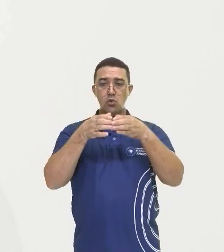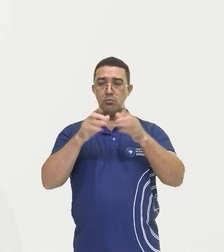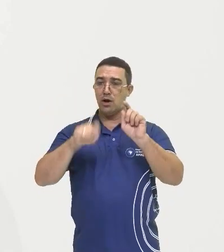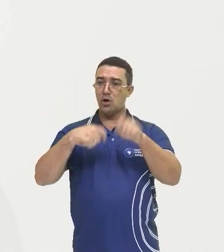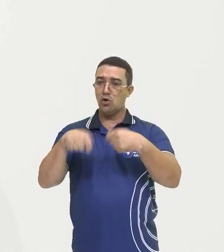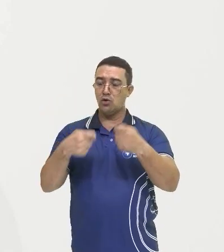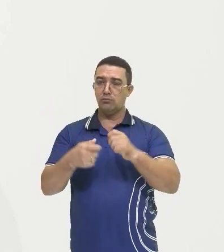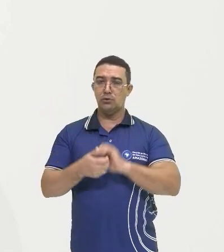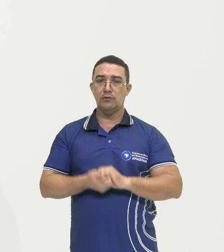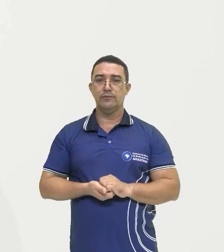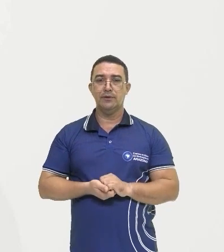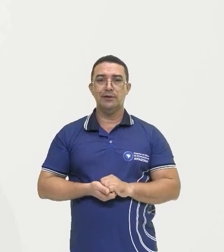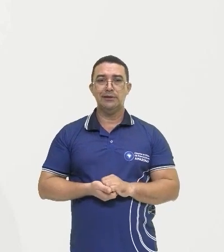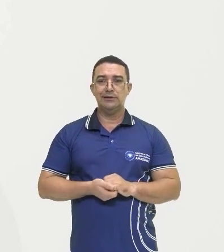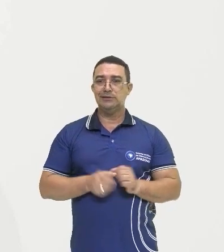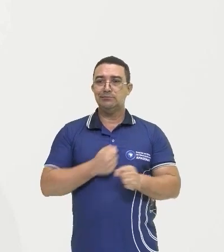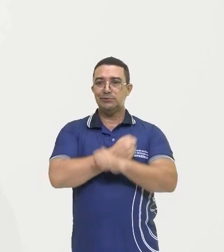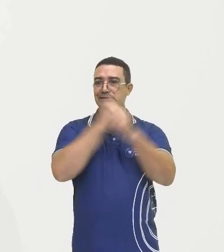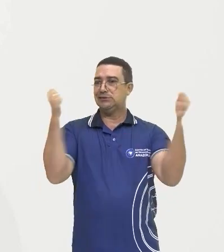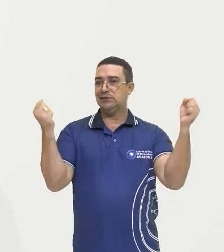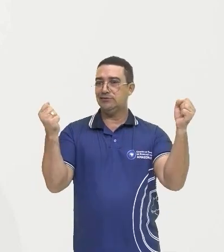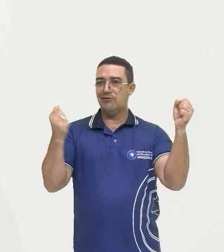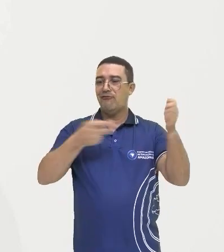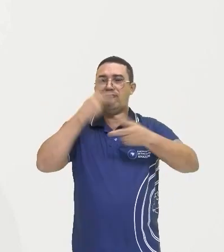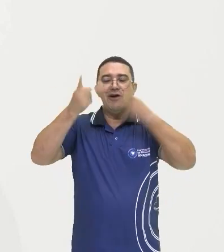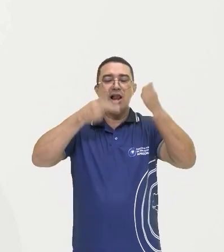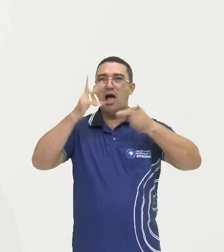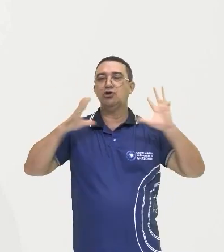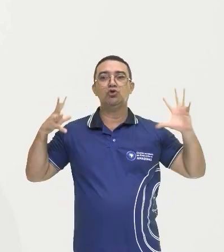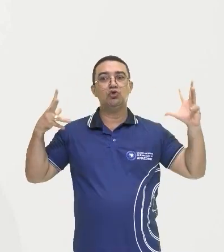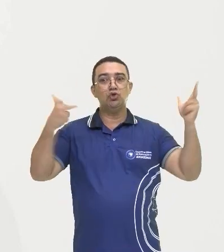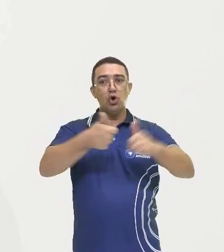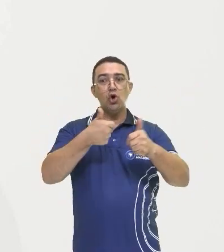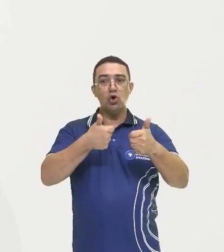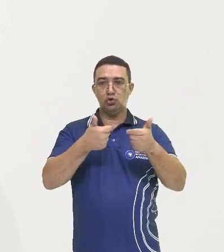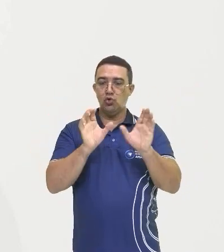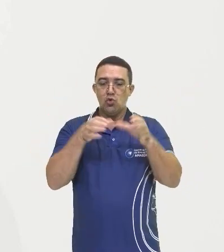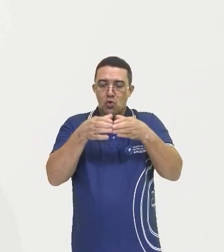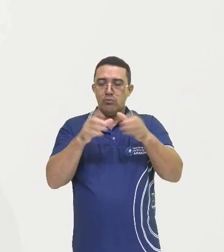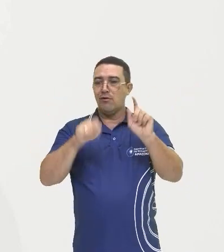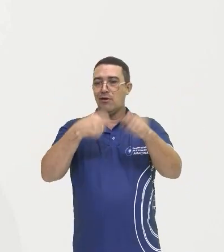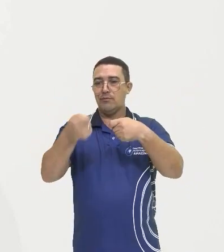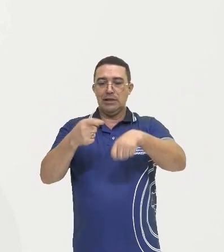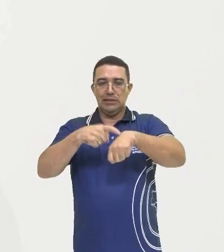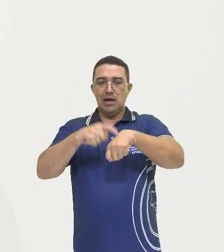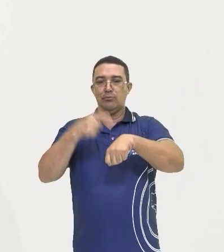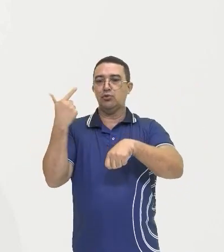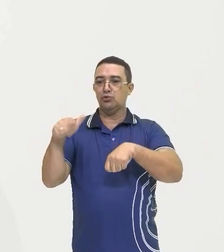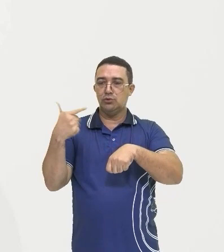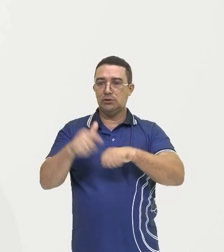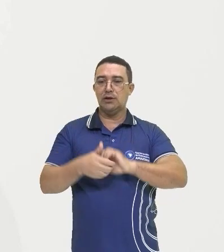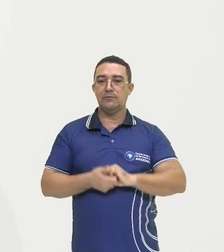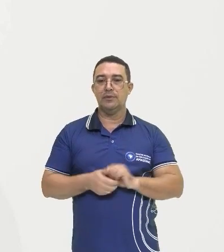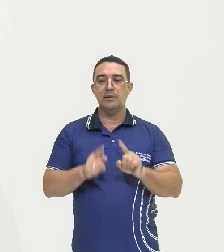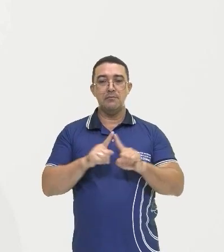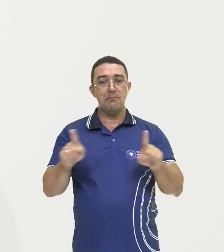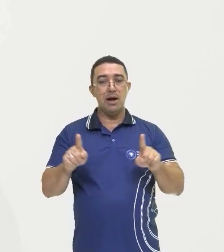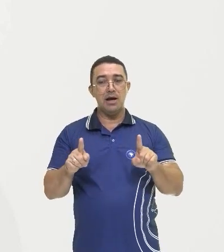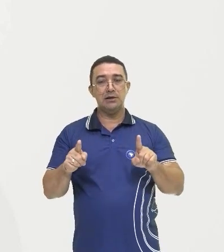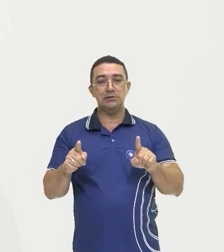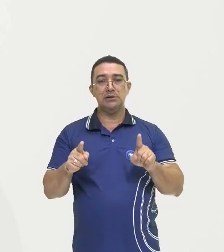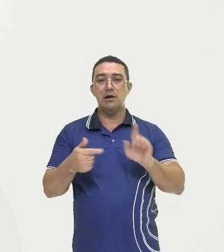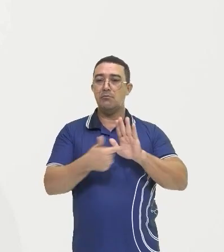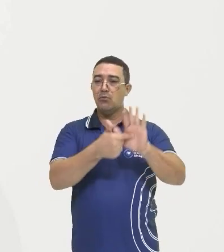Claro, não dá para nós falarmos de todos os blocos econômicos, nem temos tempo para isso, mas eu vou destacar aqui para